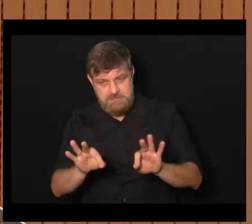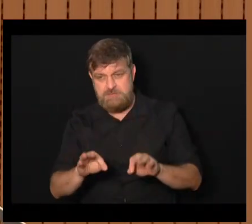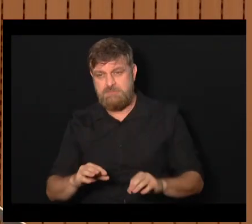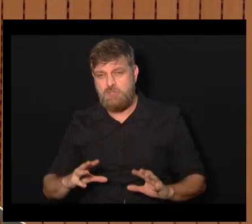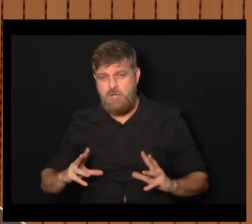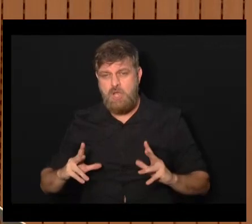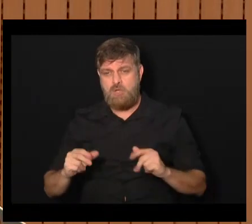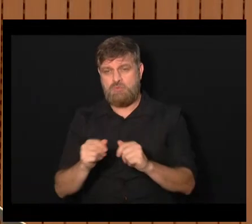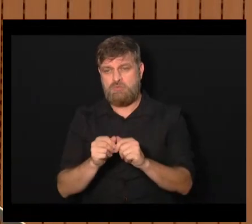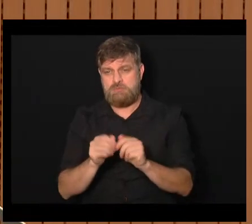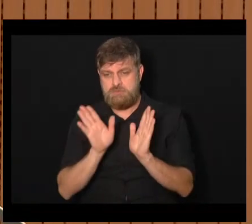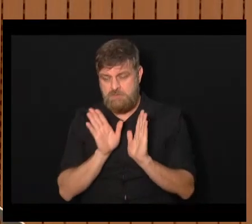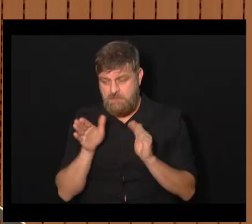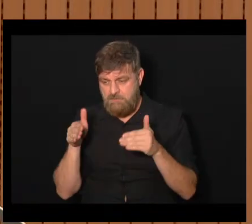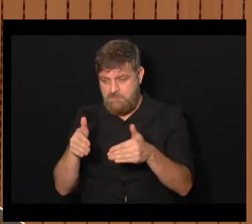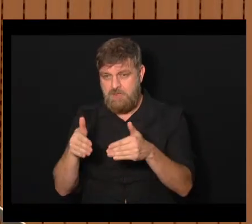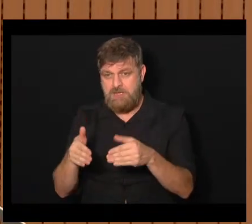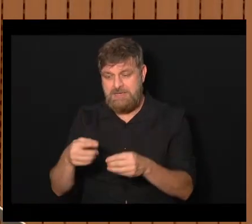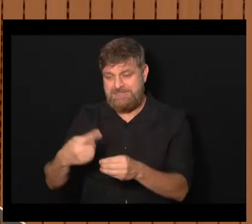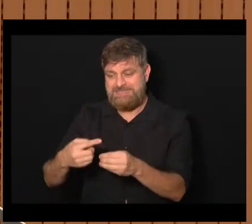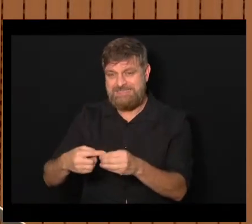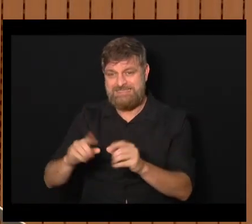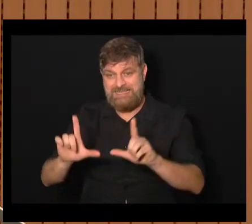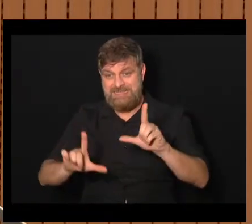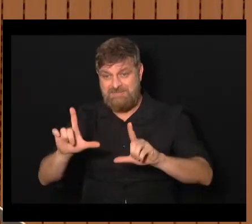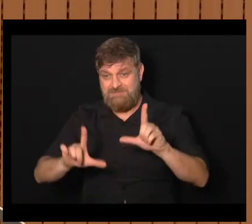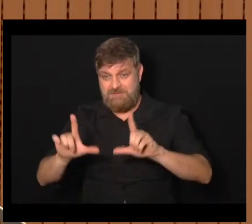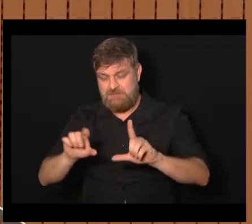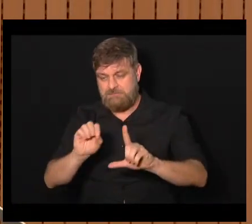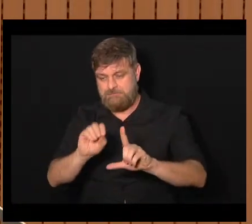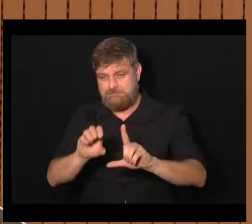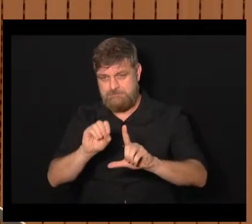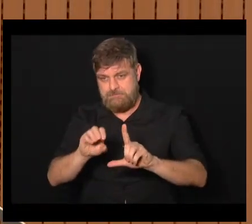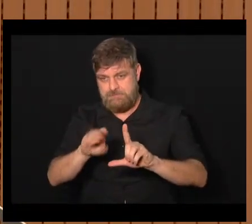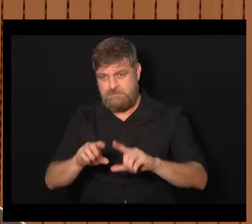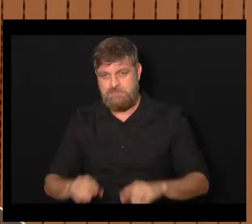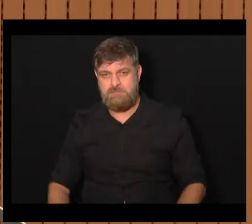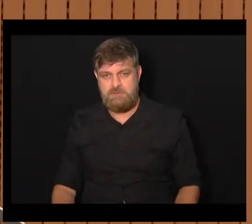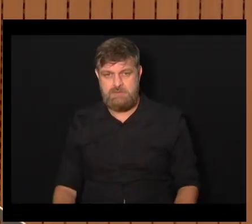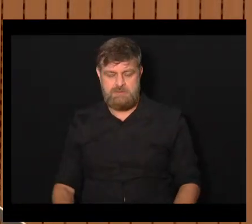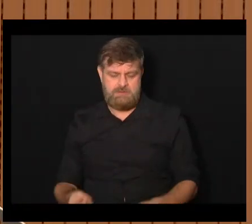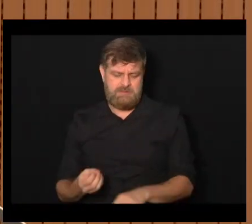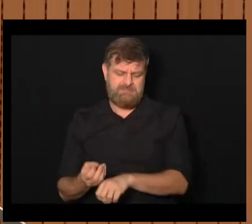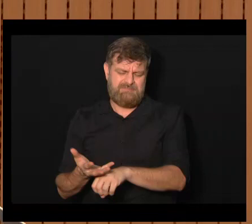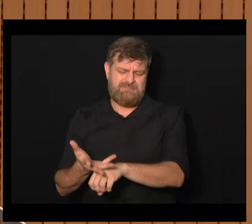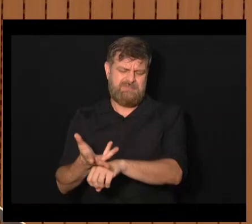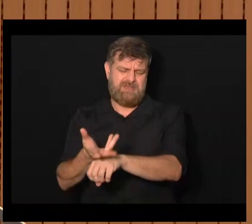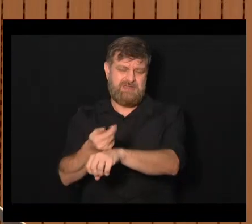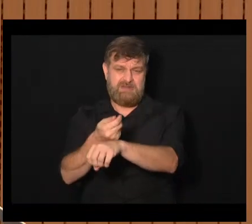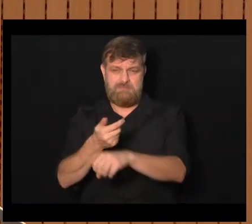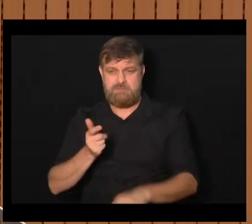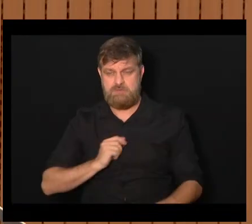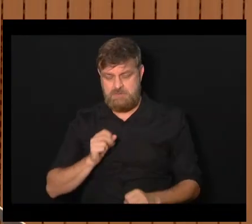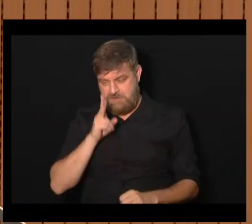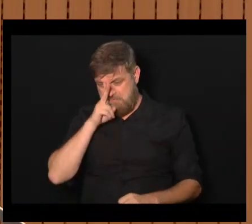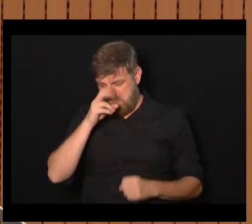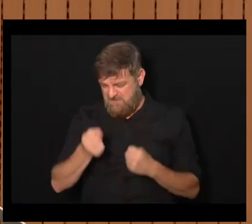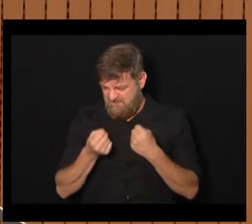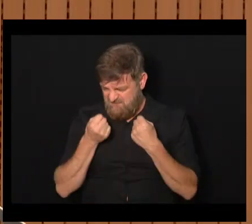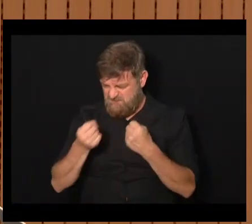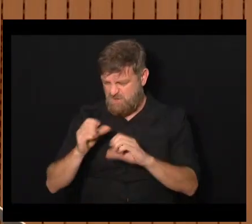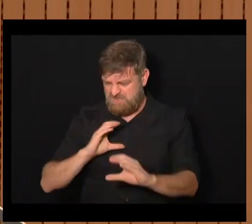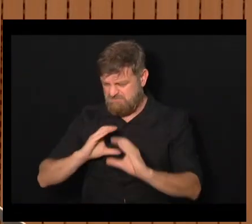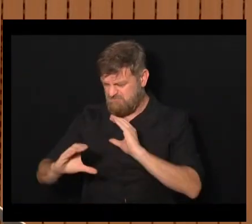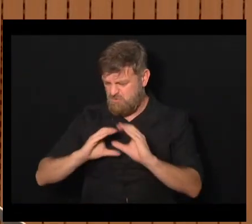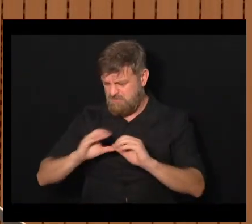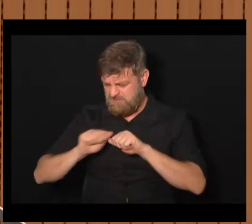todos focados na TV regional. E hoje é uma realidade maravilhosa, uma potência em termos de